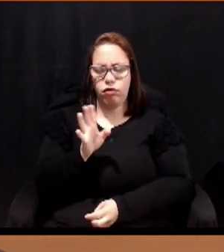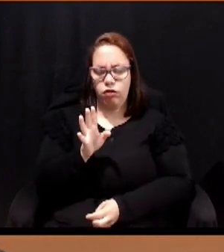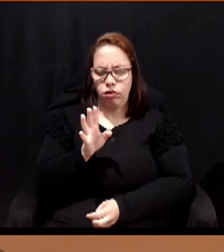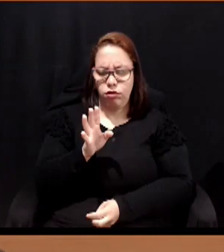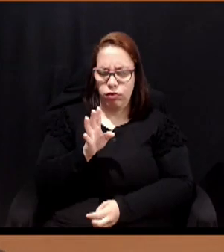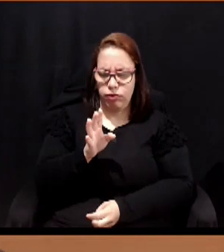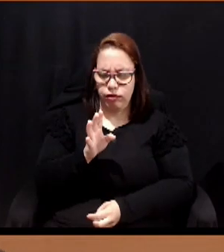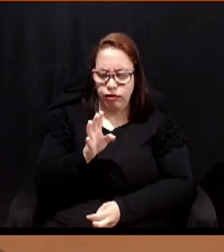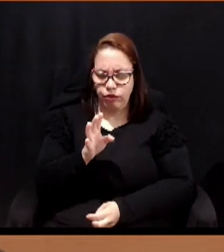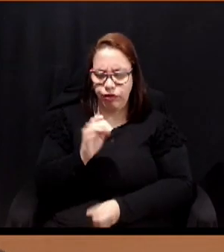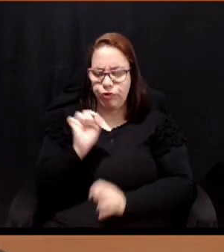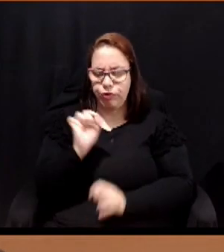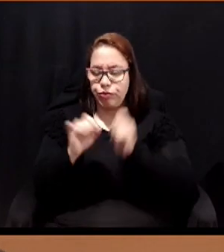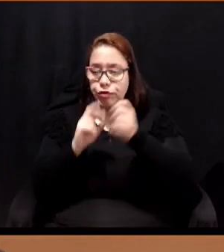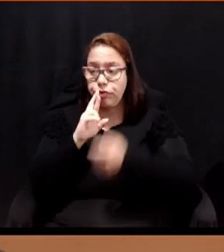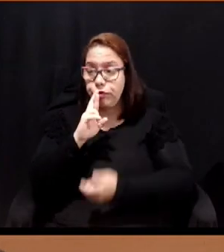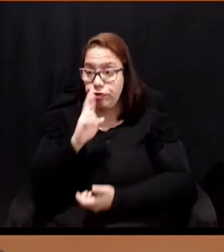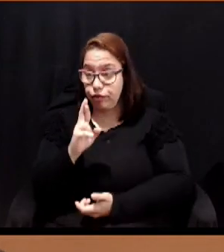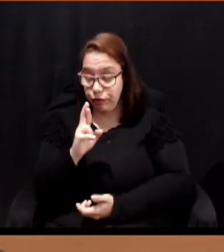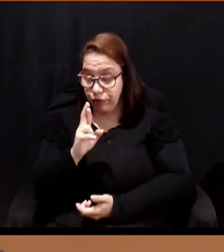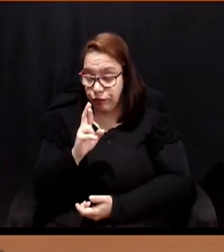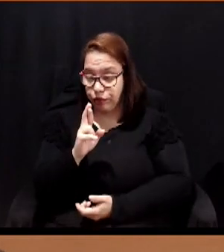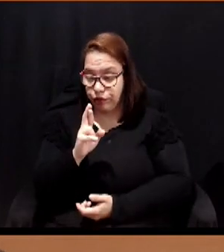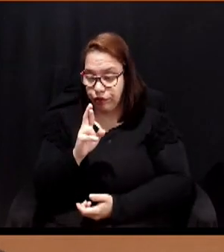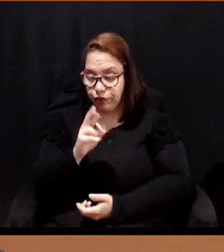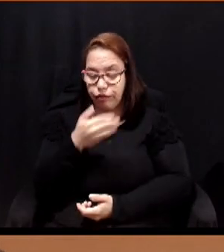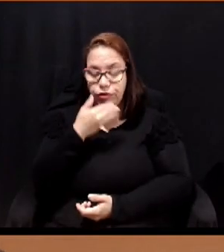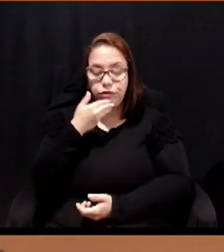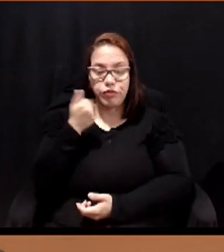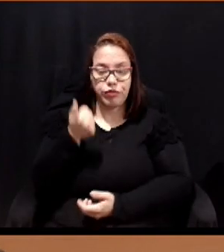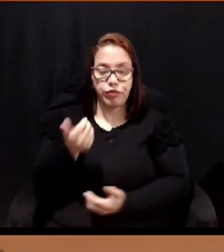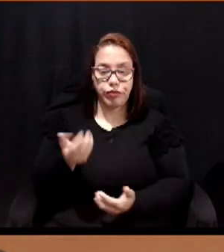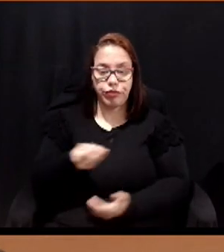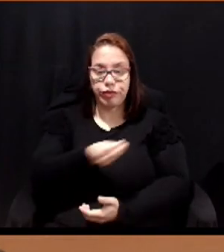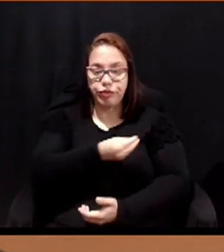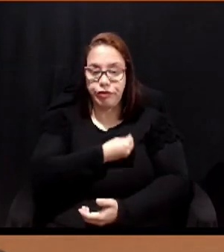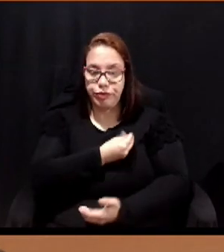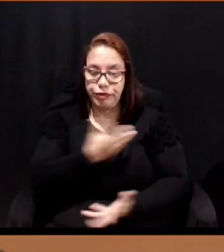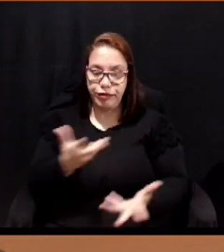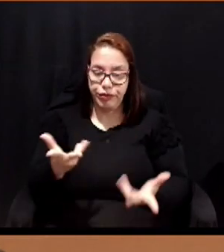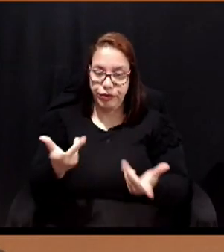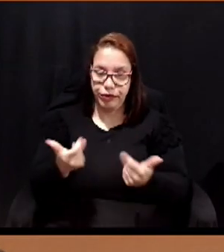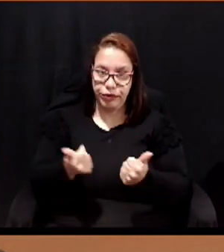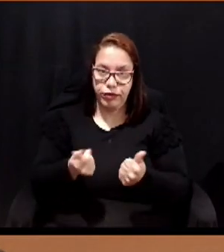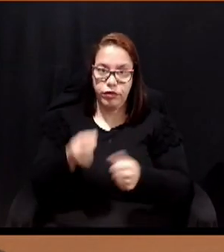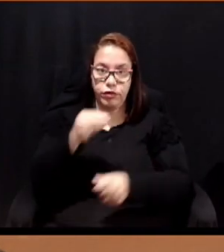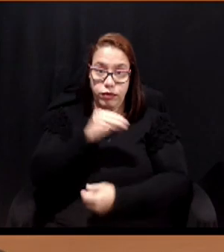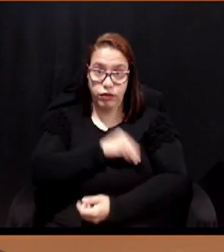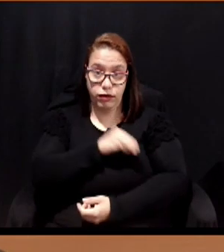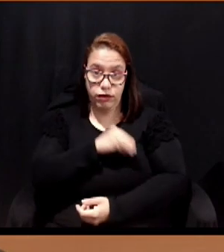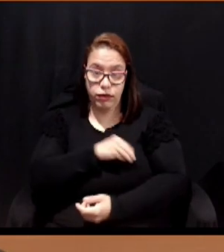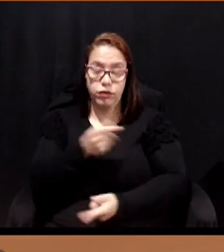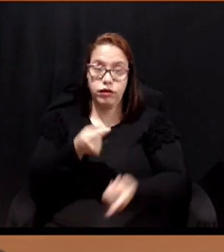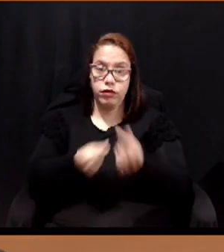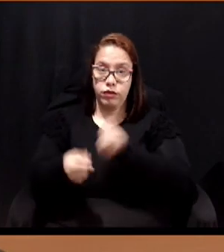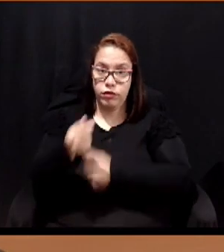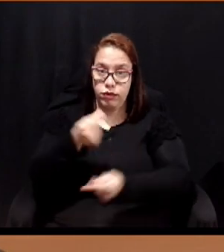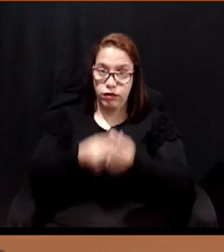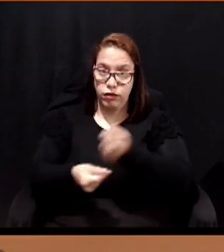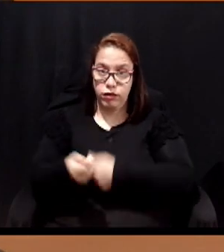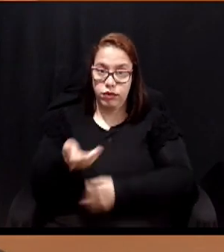O resultado da melhor qualidade de vida através de salários, renda,